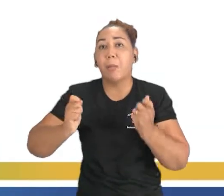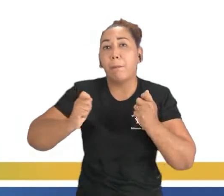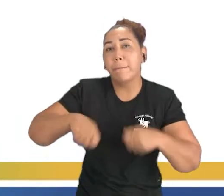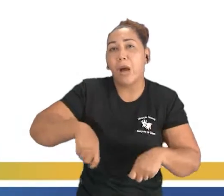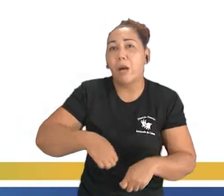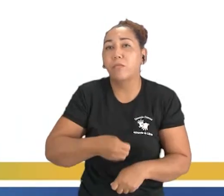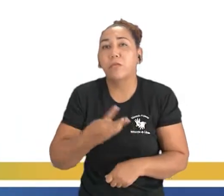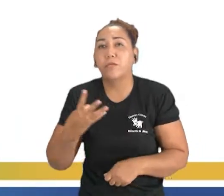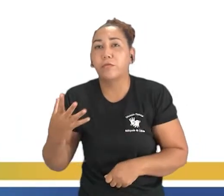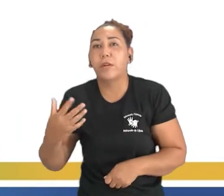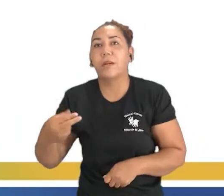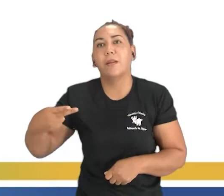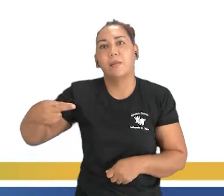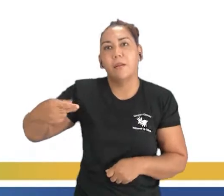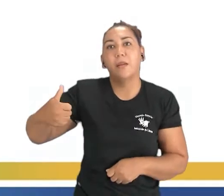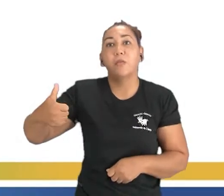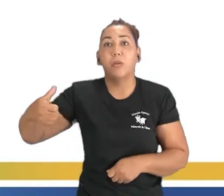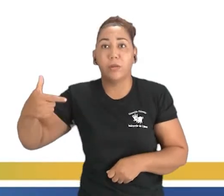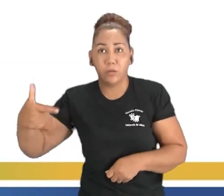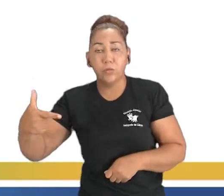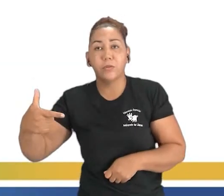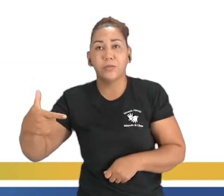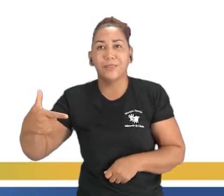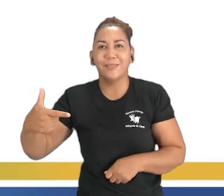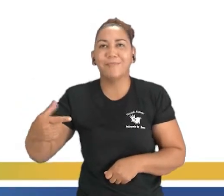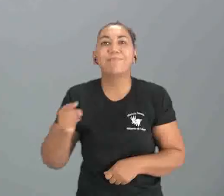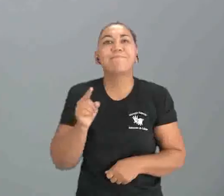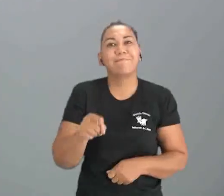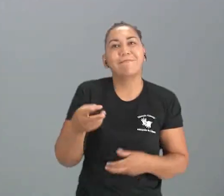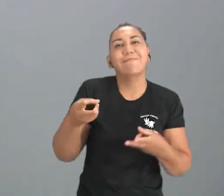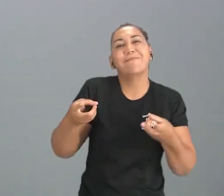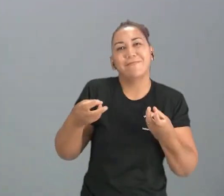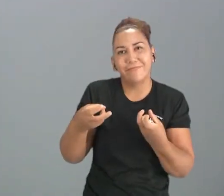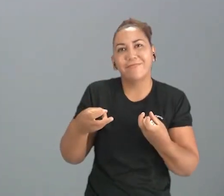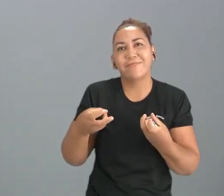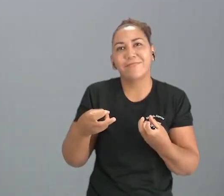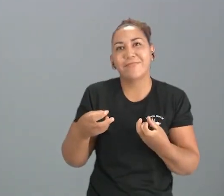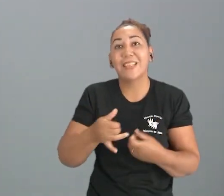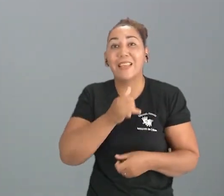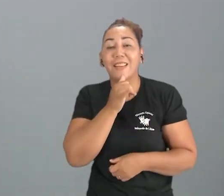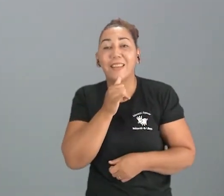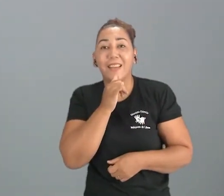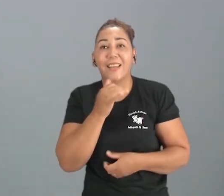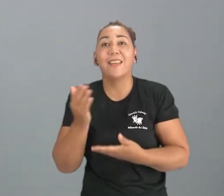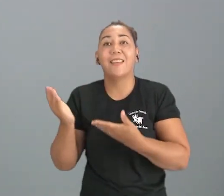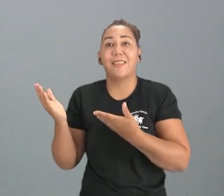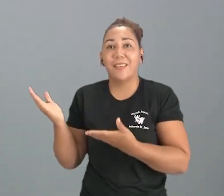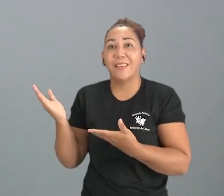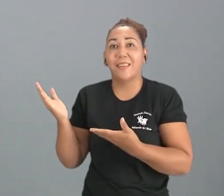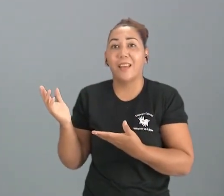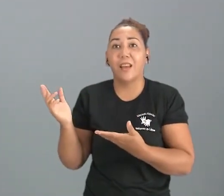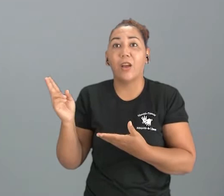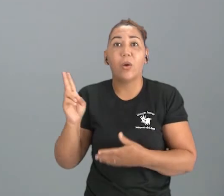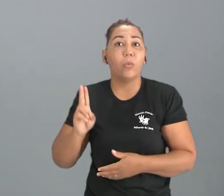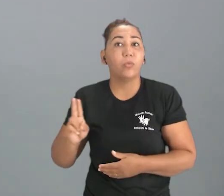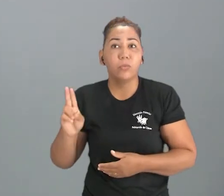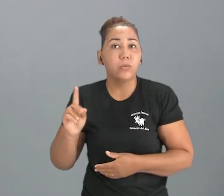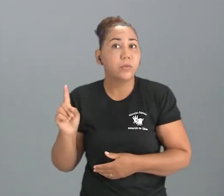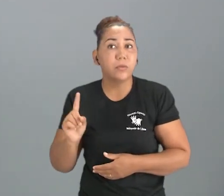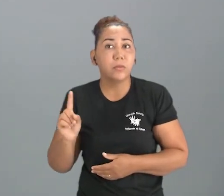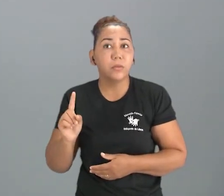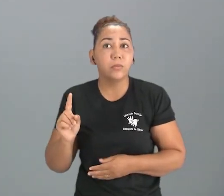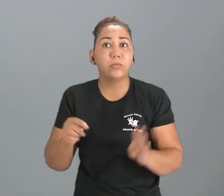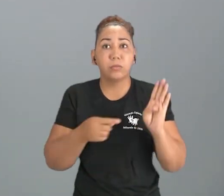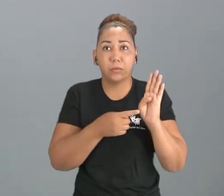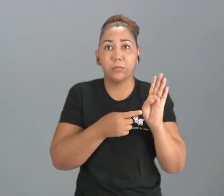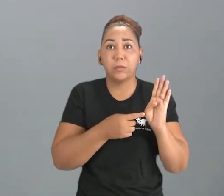igual a 12. Muito bem, vocês perceberam, né, que vocês, nesse exemplo, não utilizamos aí nessa letra